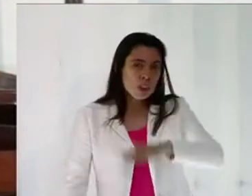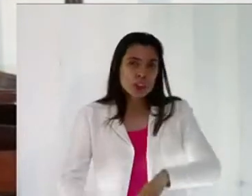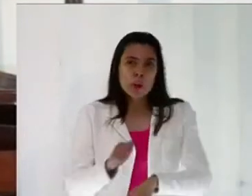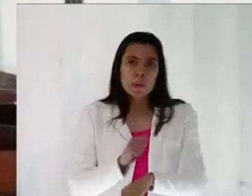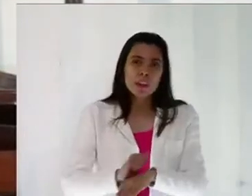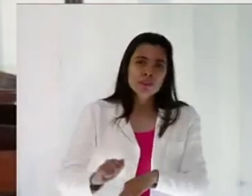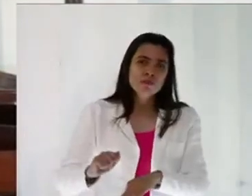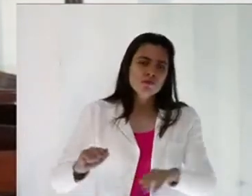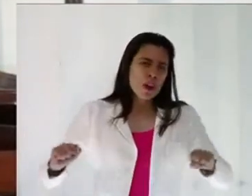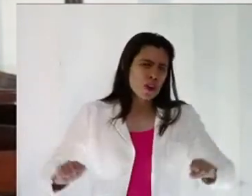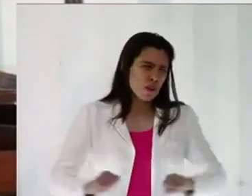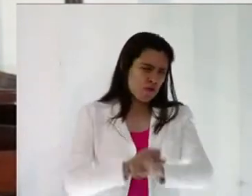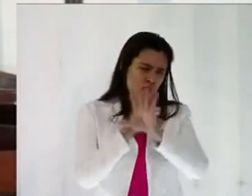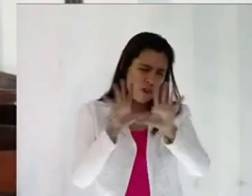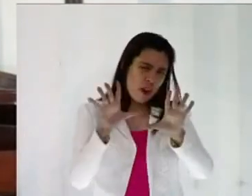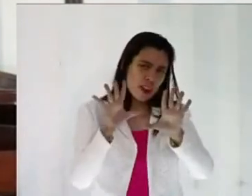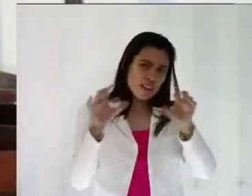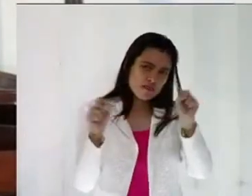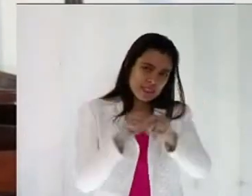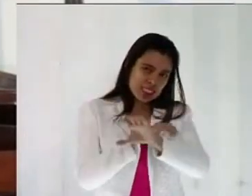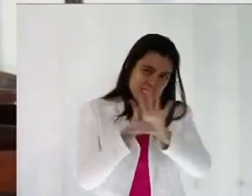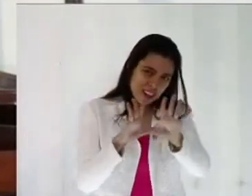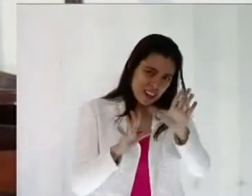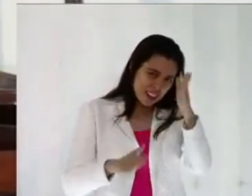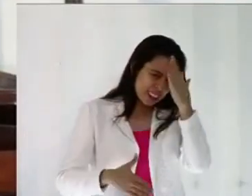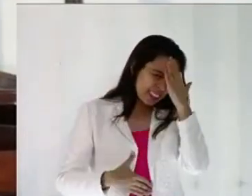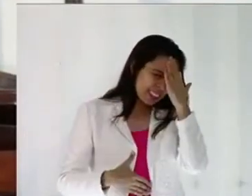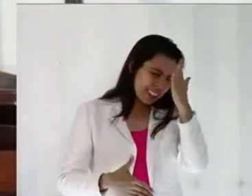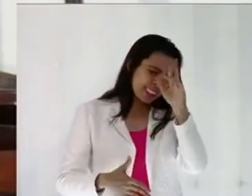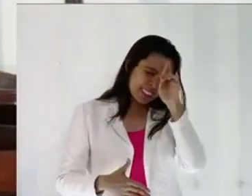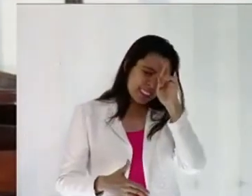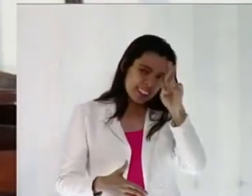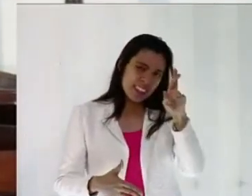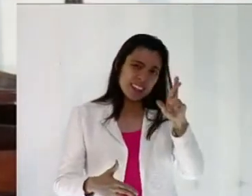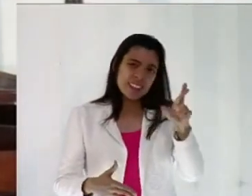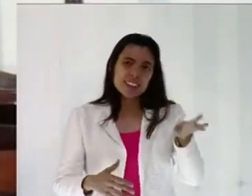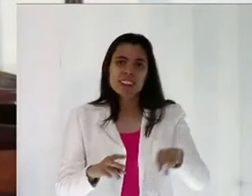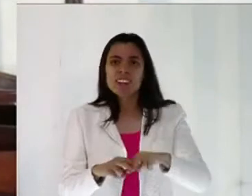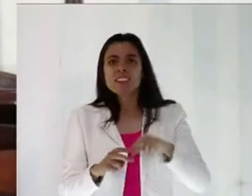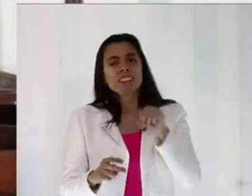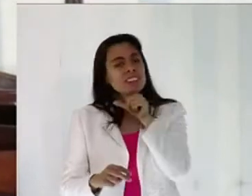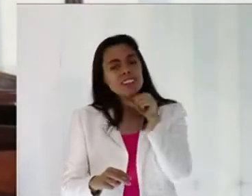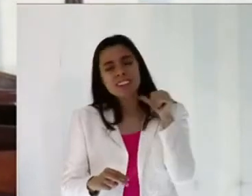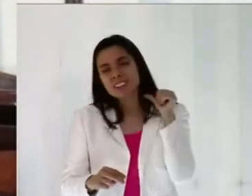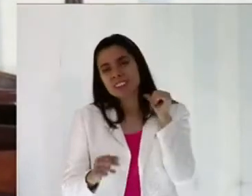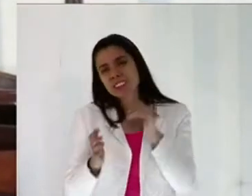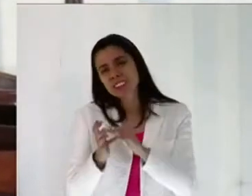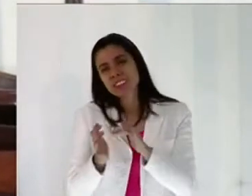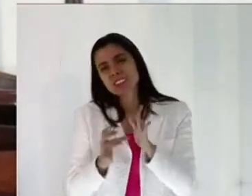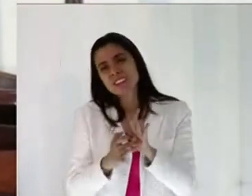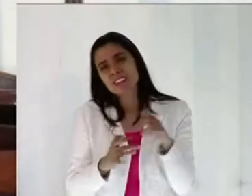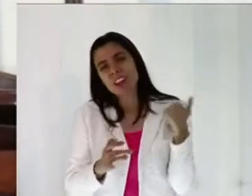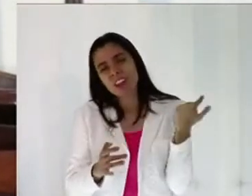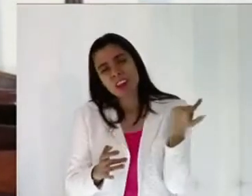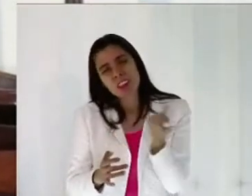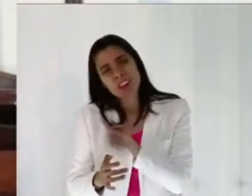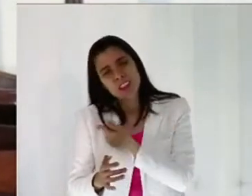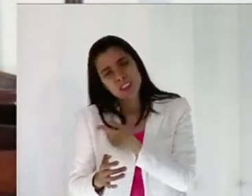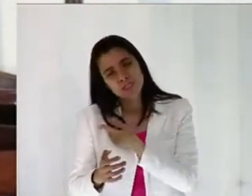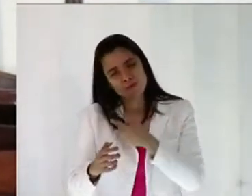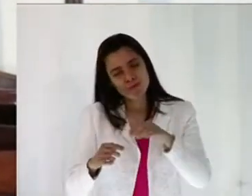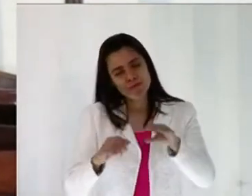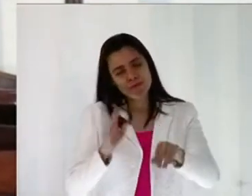muitas glórias e graças ao Senhor, pelo sacrifício de Jesus na cruz, o nosso maior presente, a nossa maior